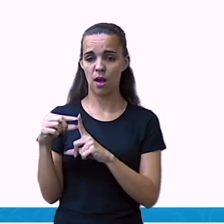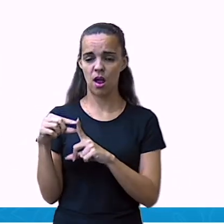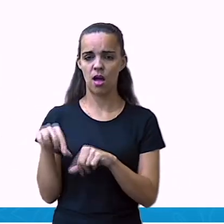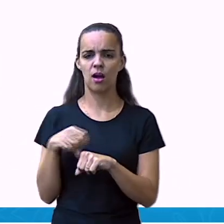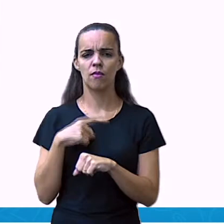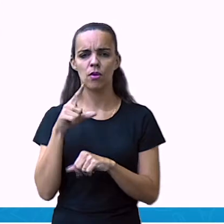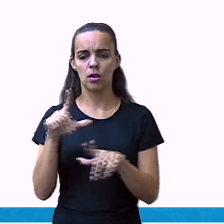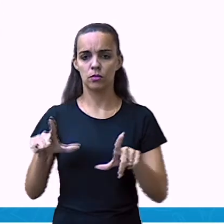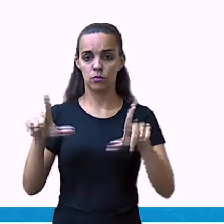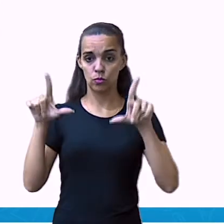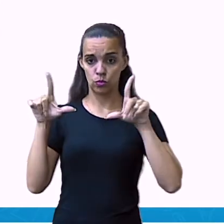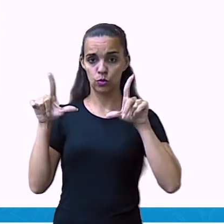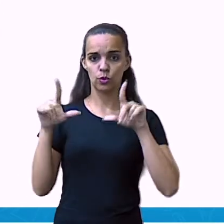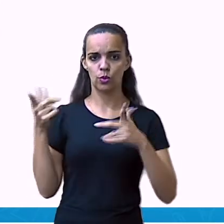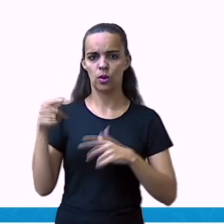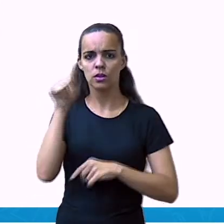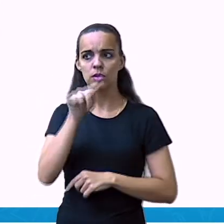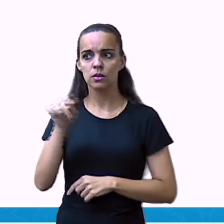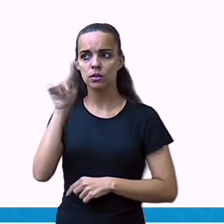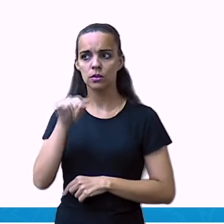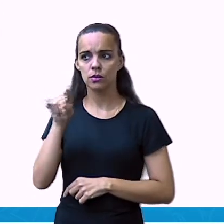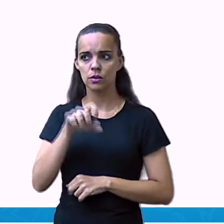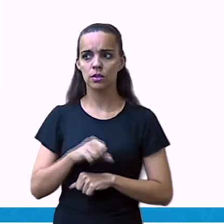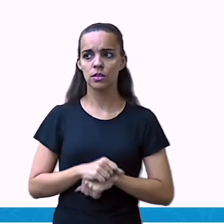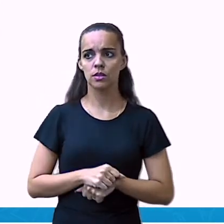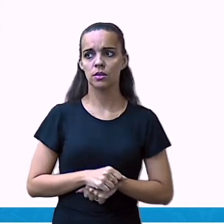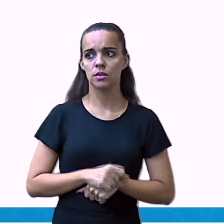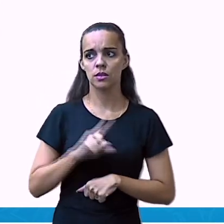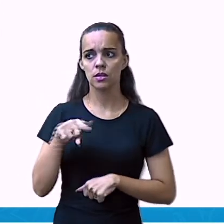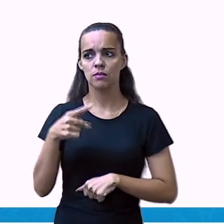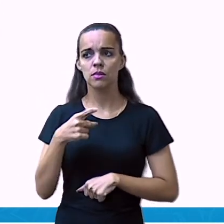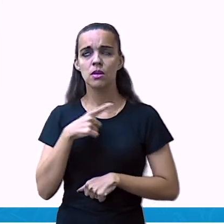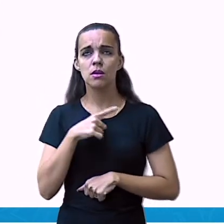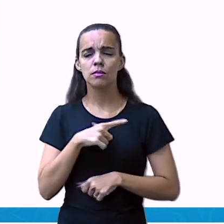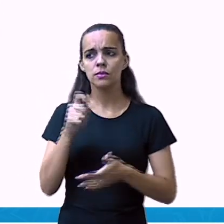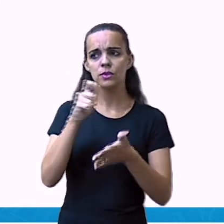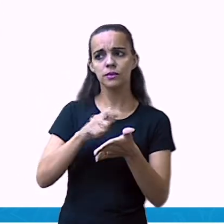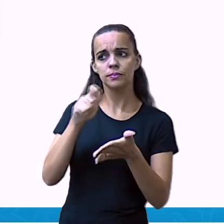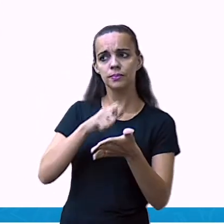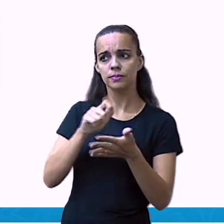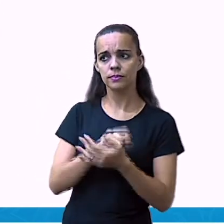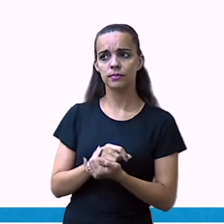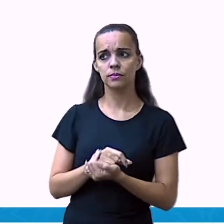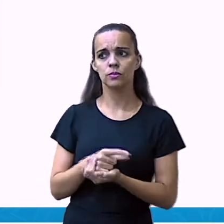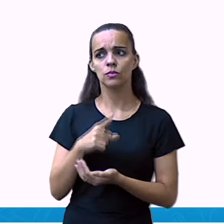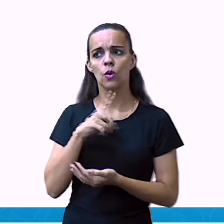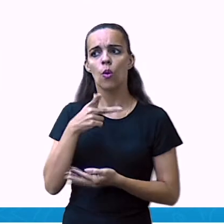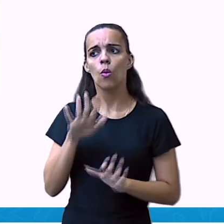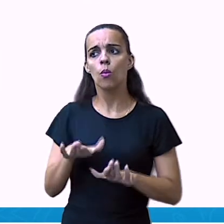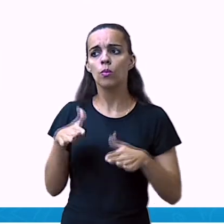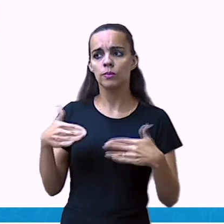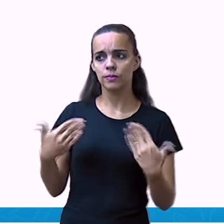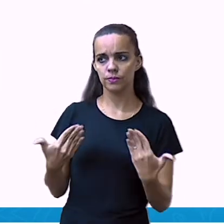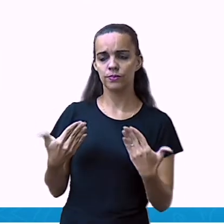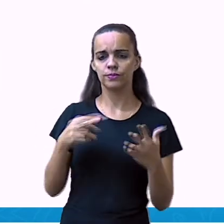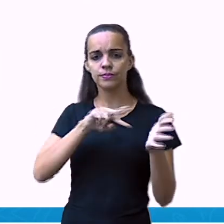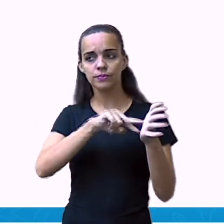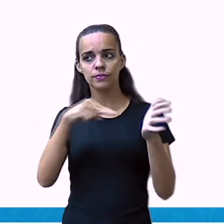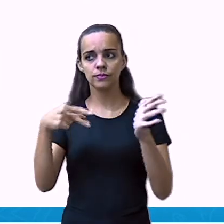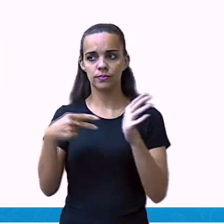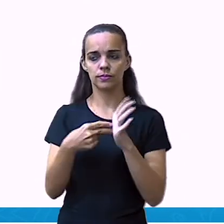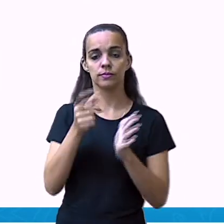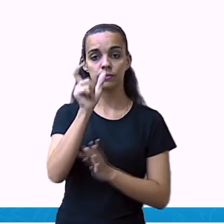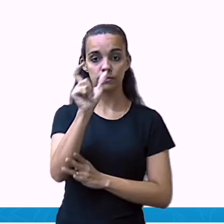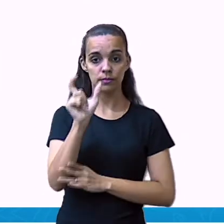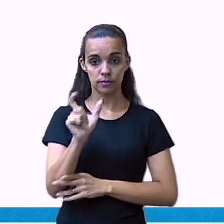e circular? Feito isso, iremos escrevê-las e dizer qual o significado